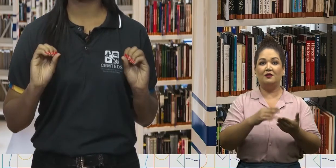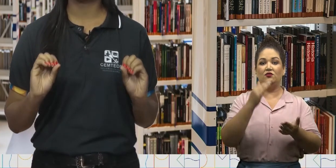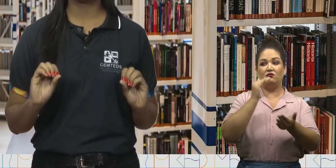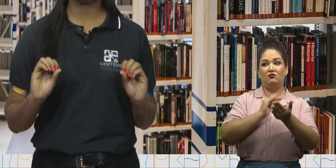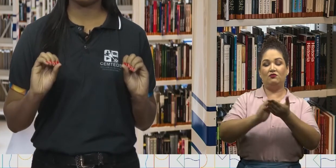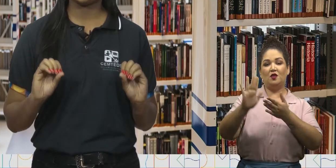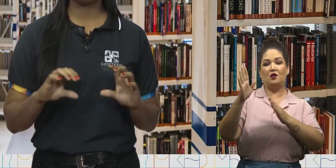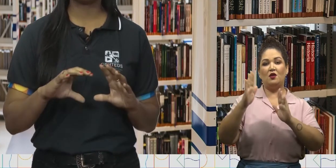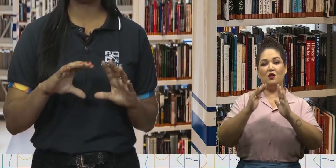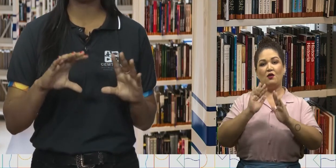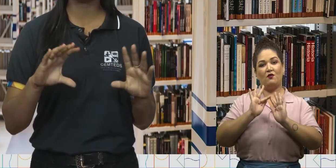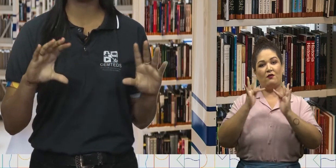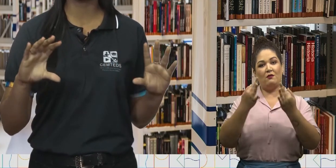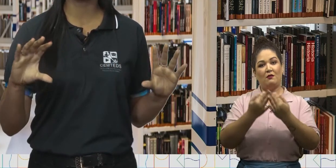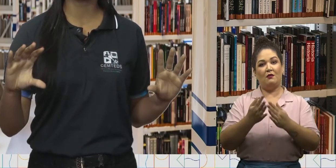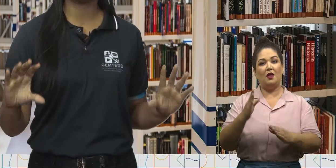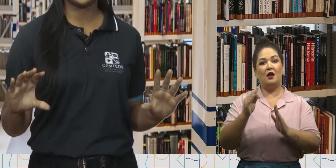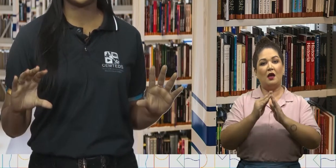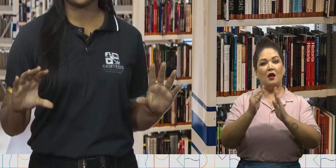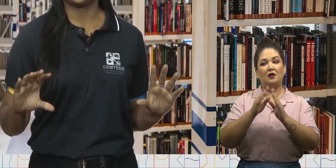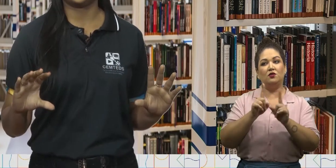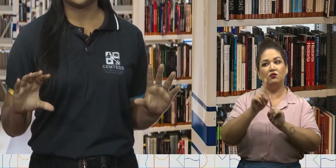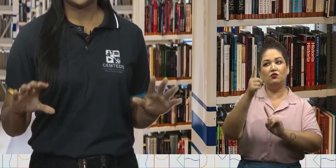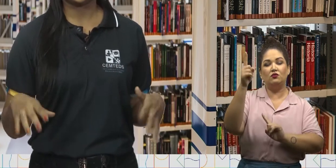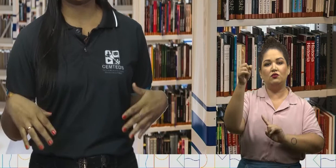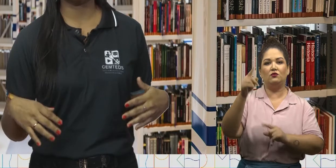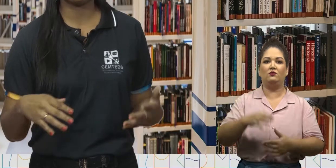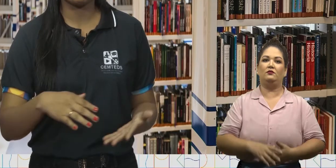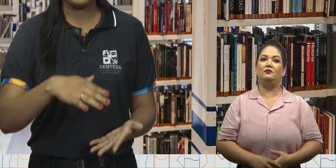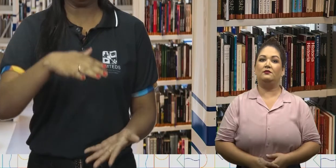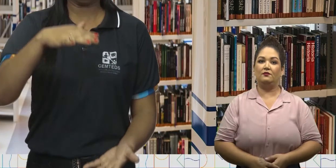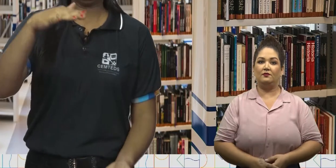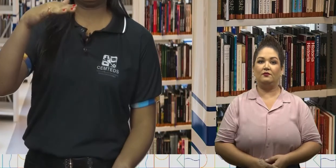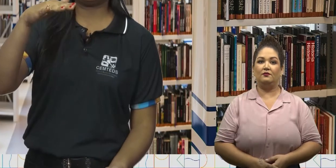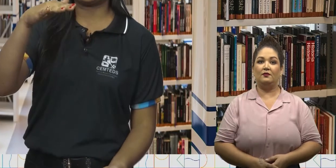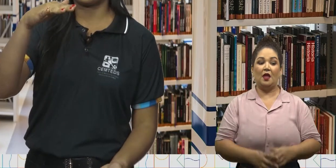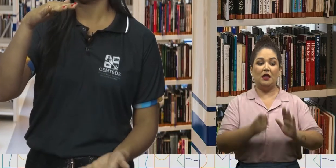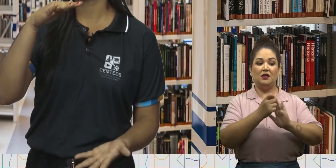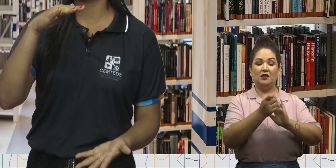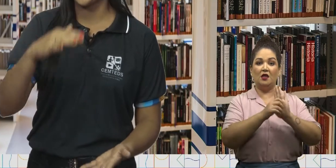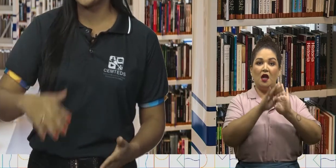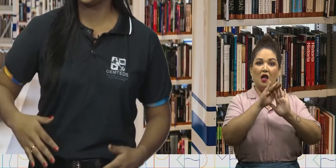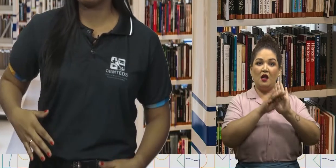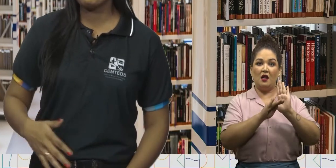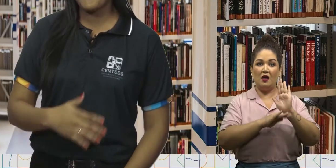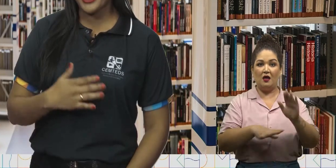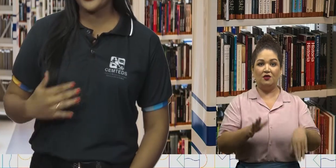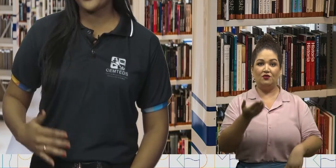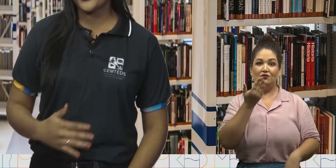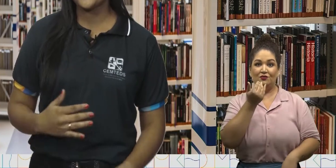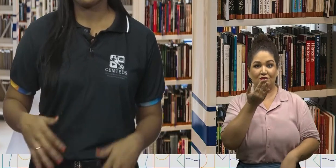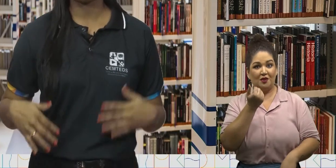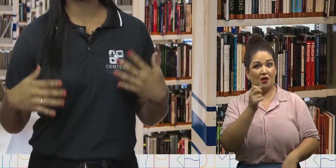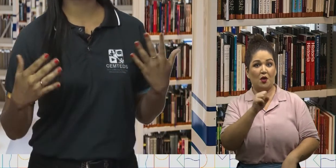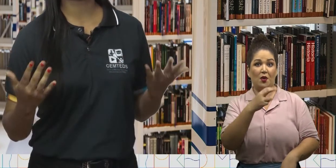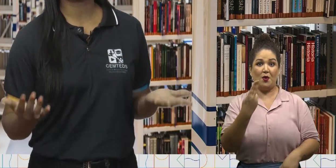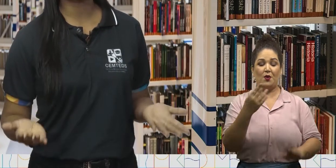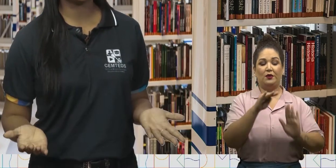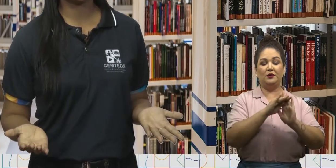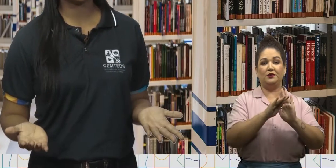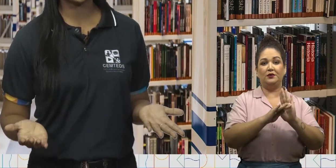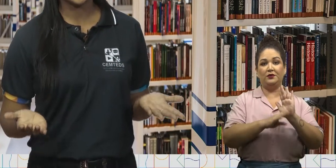para um parente que mora bem distante, escreveu uma lista de alimentos